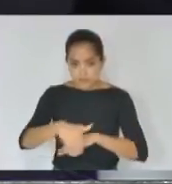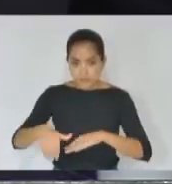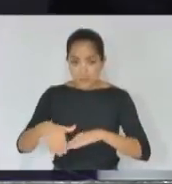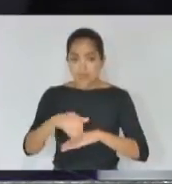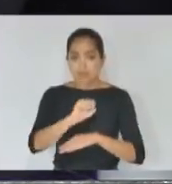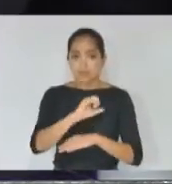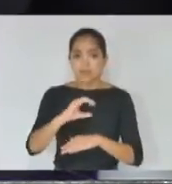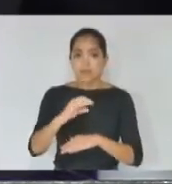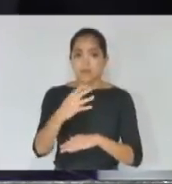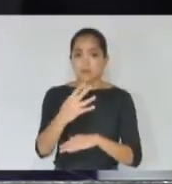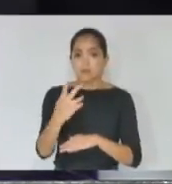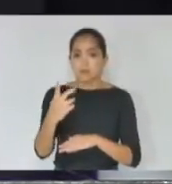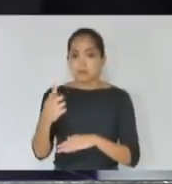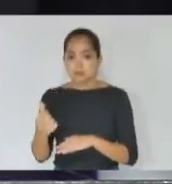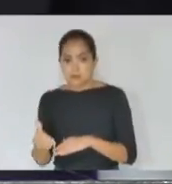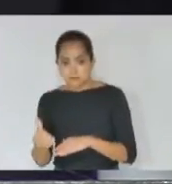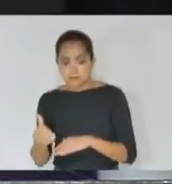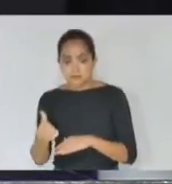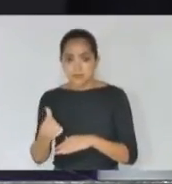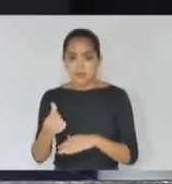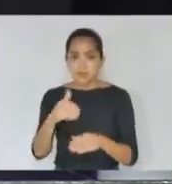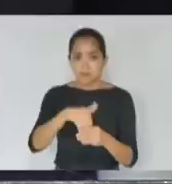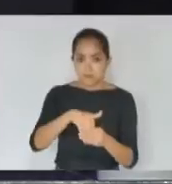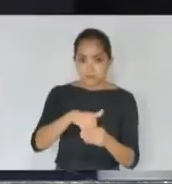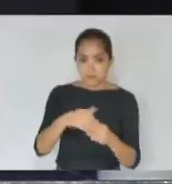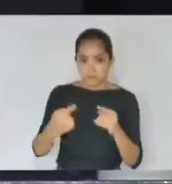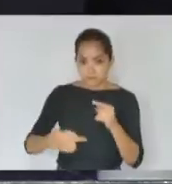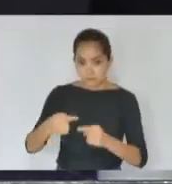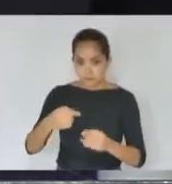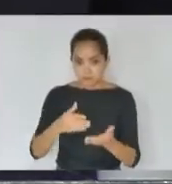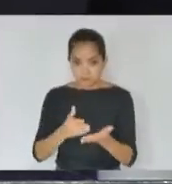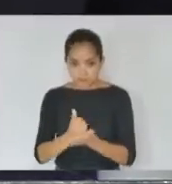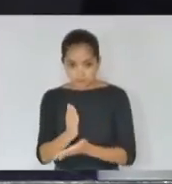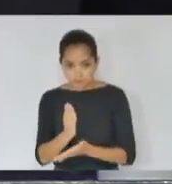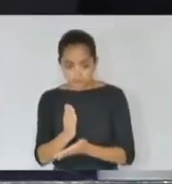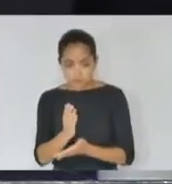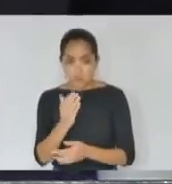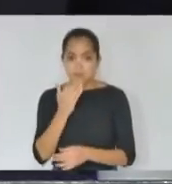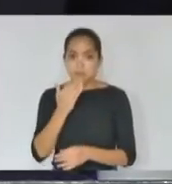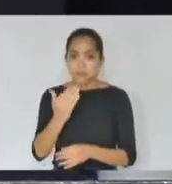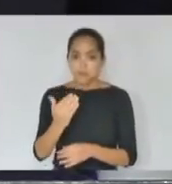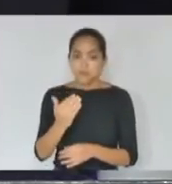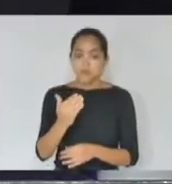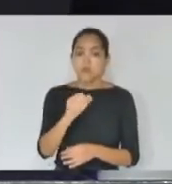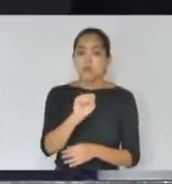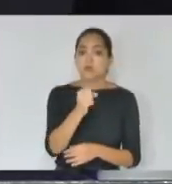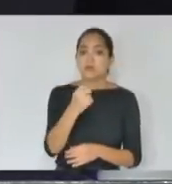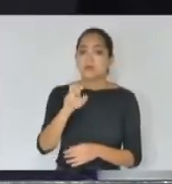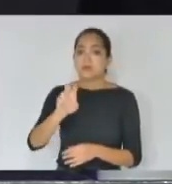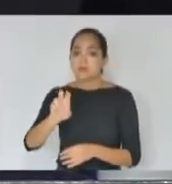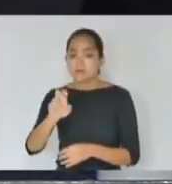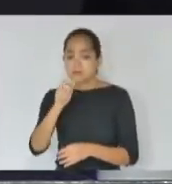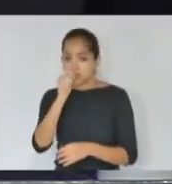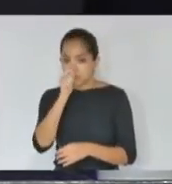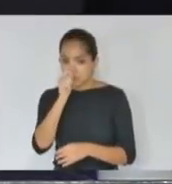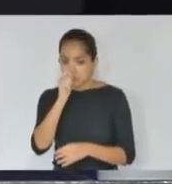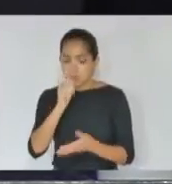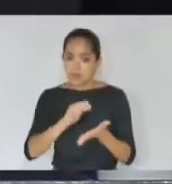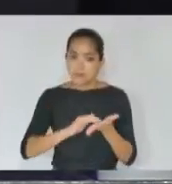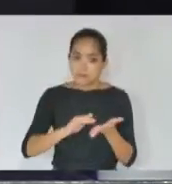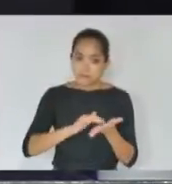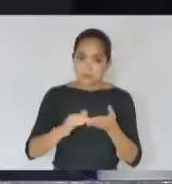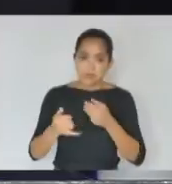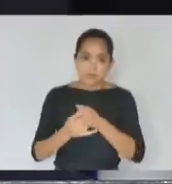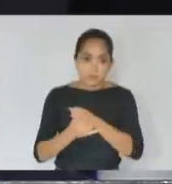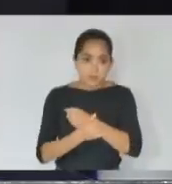SC-416. Discussão, votação, aprovado. Pedido de informação de número 85, deputado João Amin, solicita ao secretário da